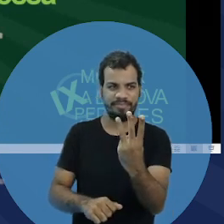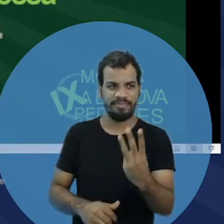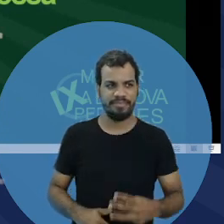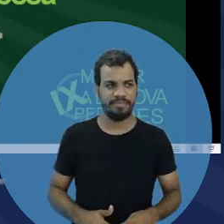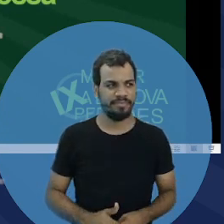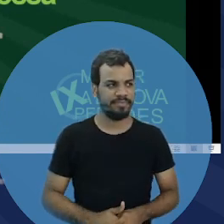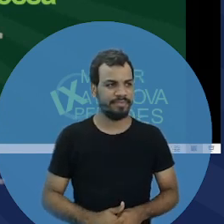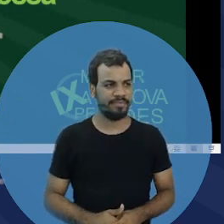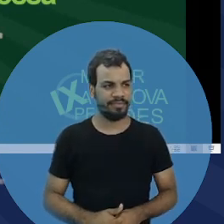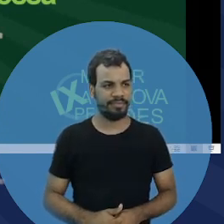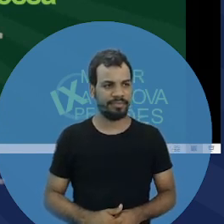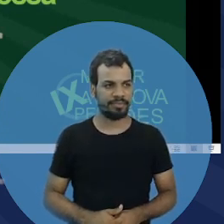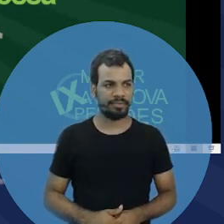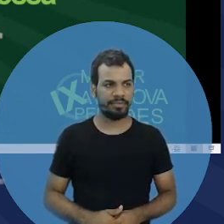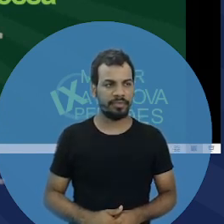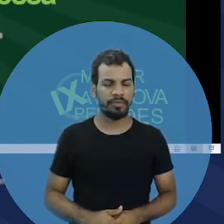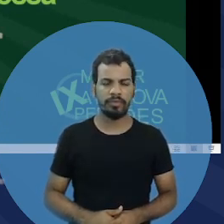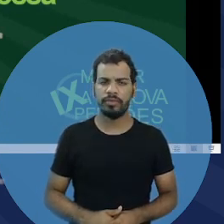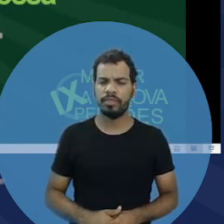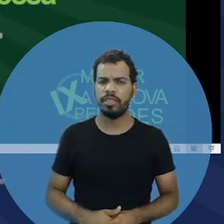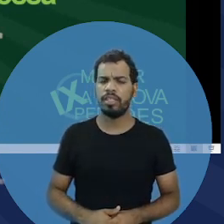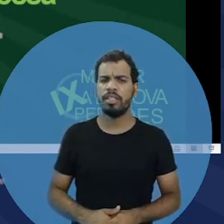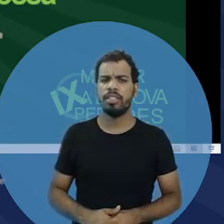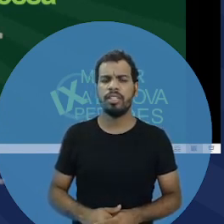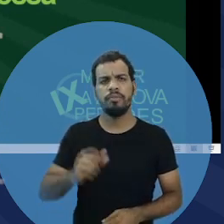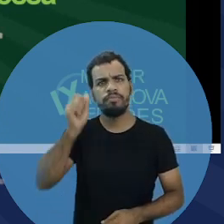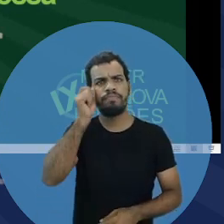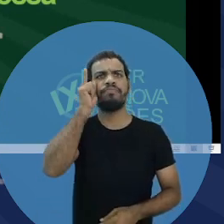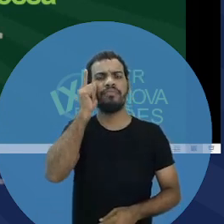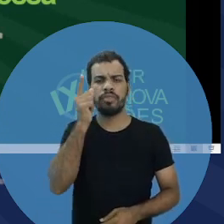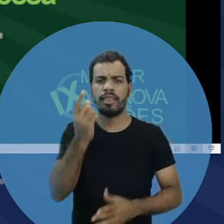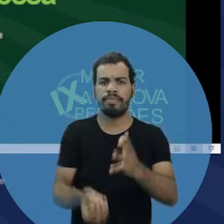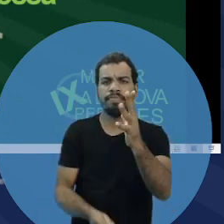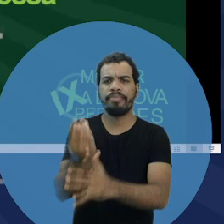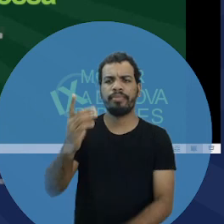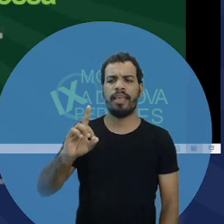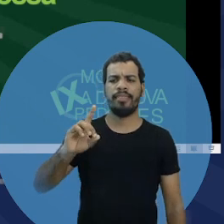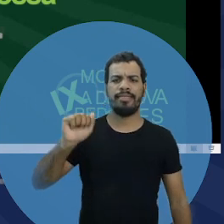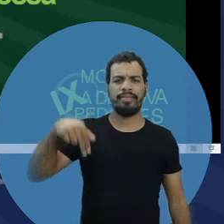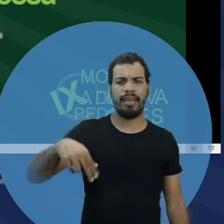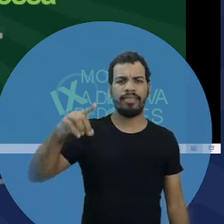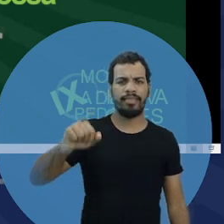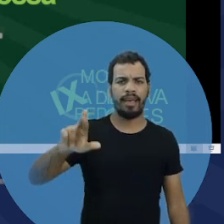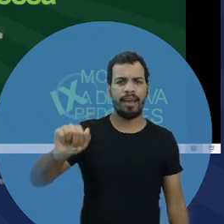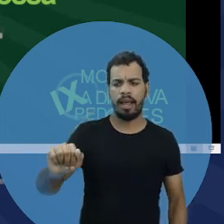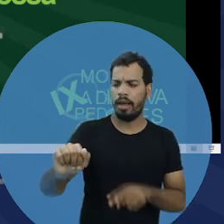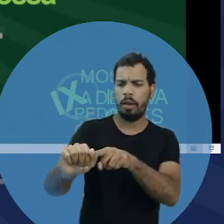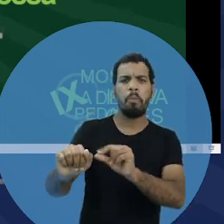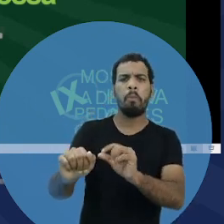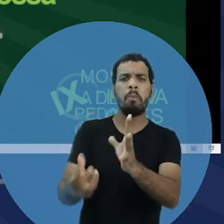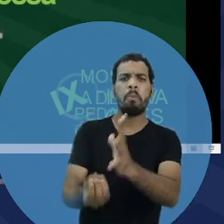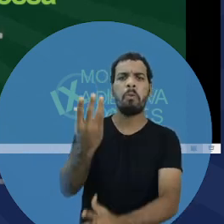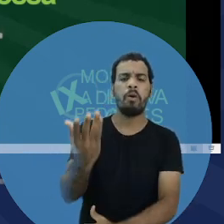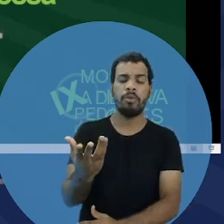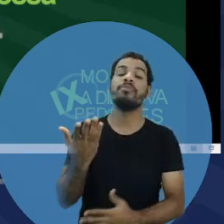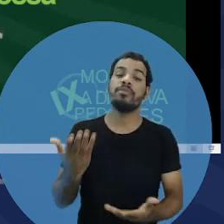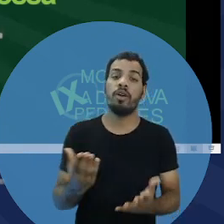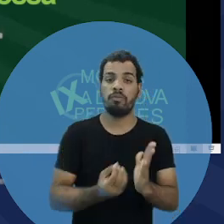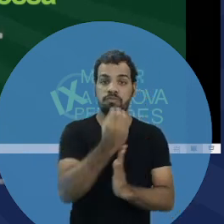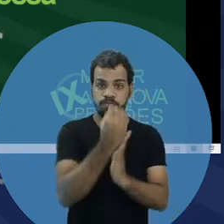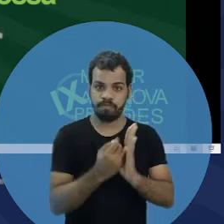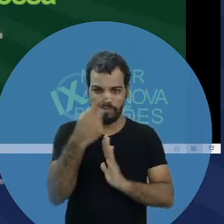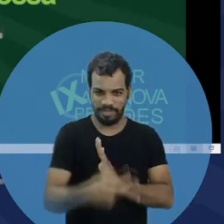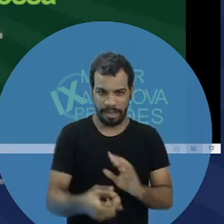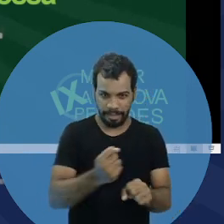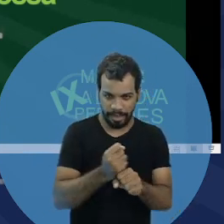Então, como é que surgiu, né, as Dandares? Então, embora ele tenha sido oficializado esse ano, nós já temos